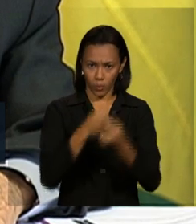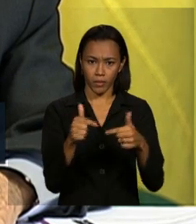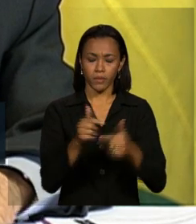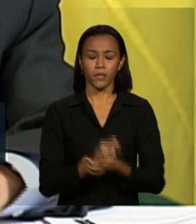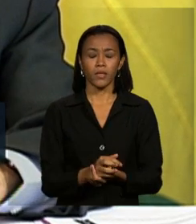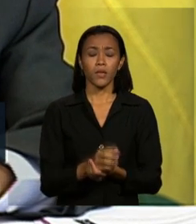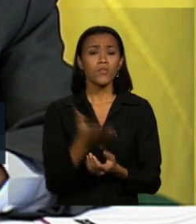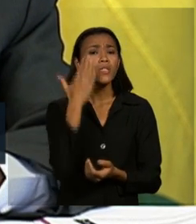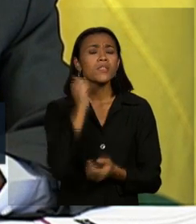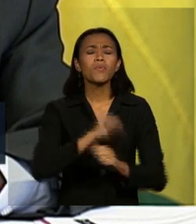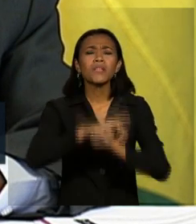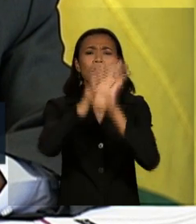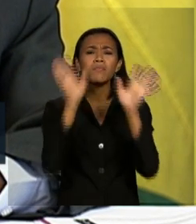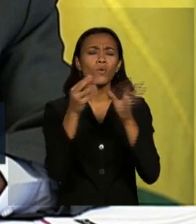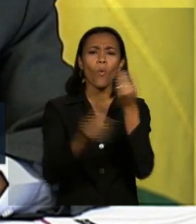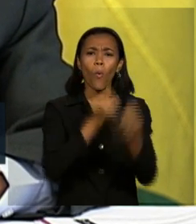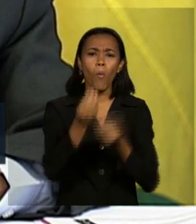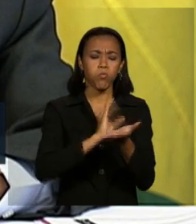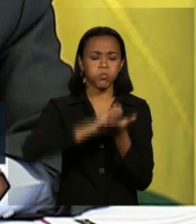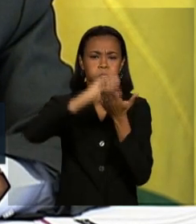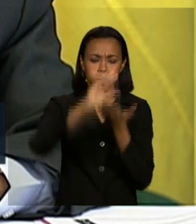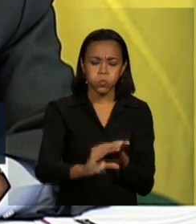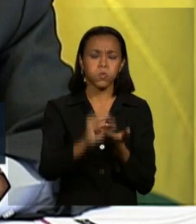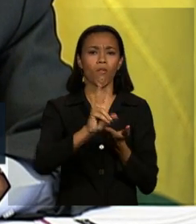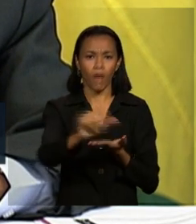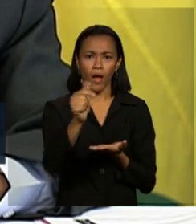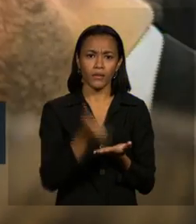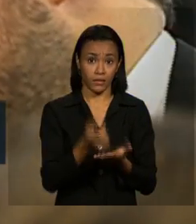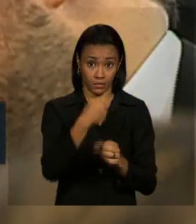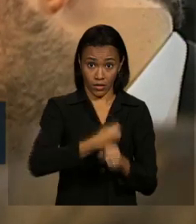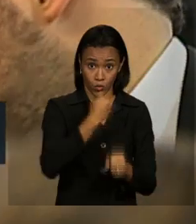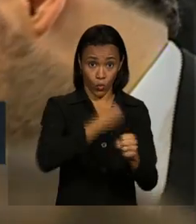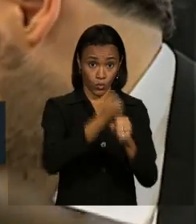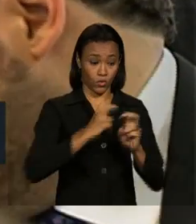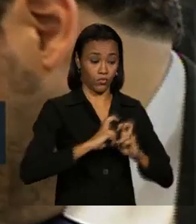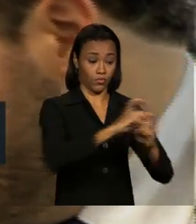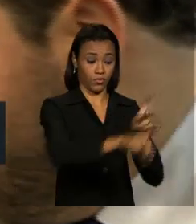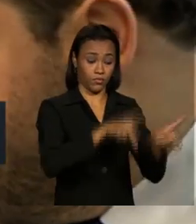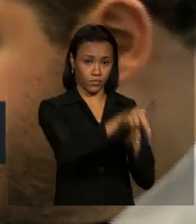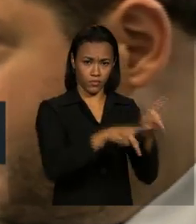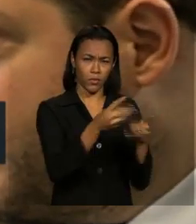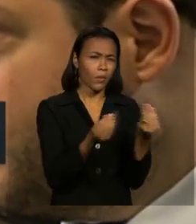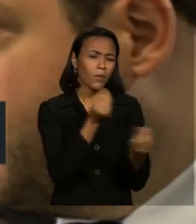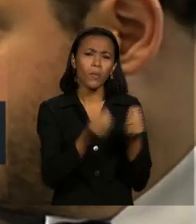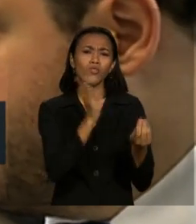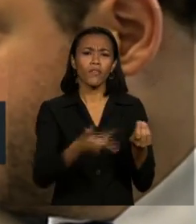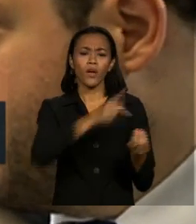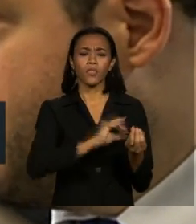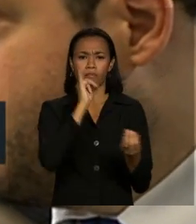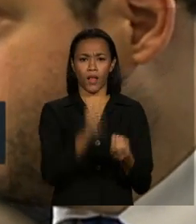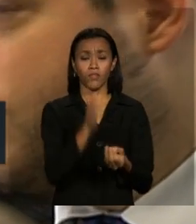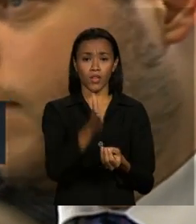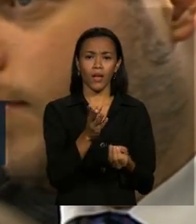esclarecimento com relação a à aplicação à execução dos investimentos nas ferrovias eh como já foi dito aqui você